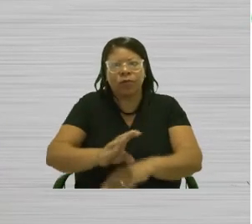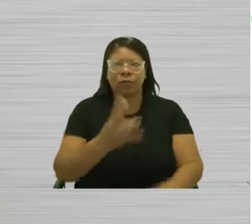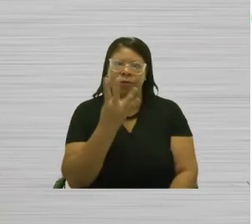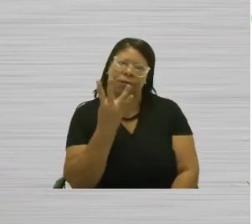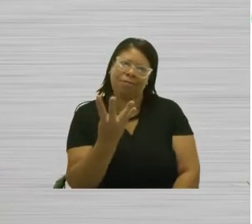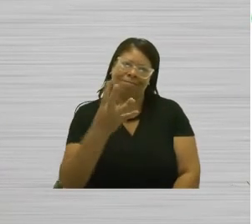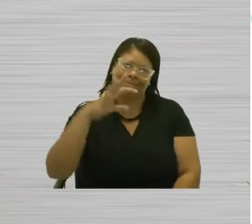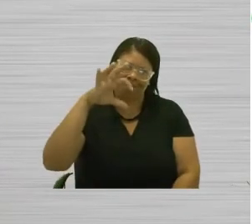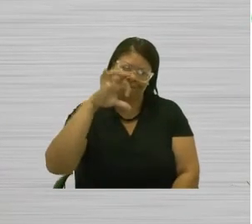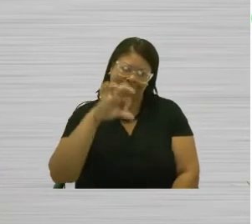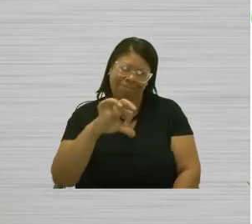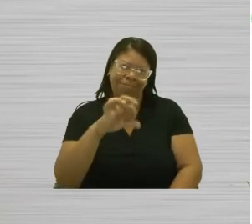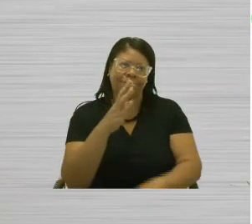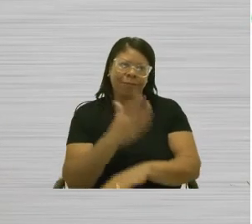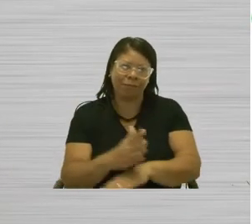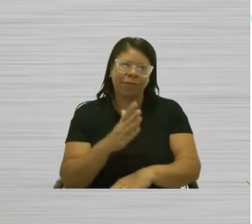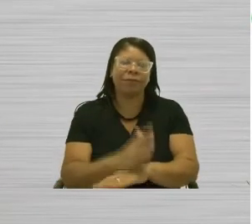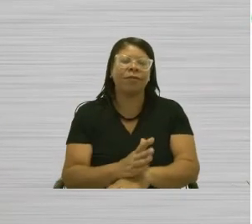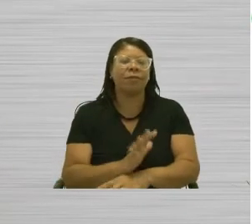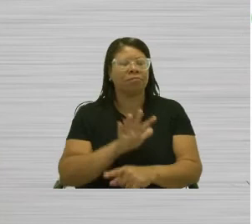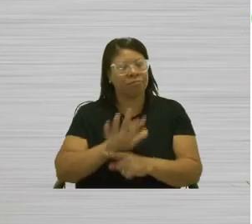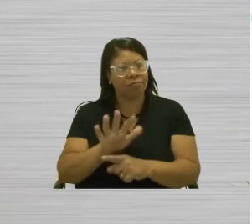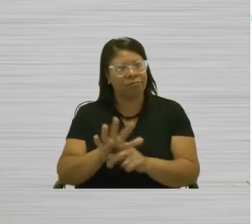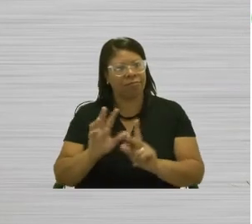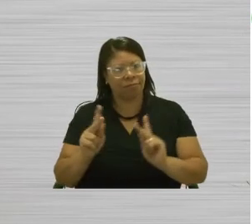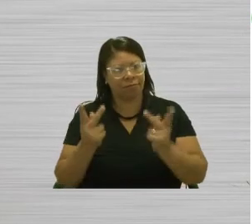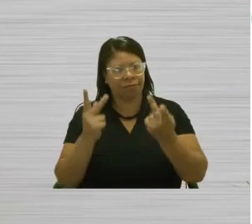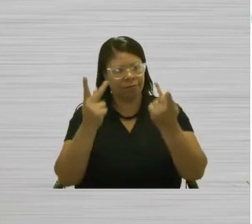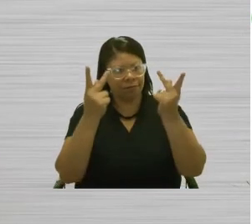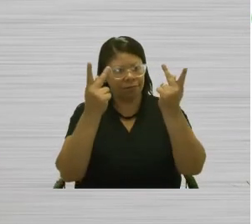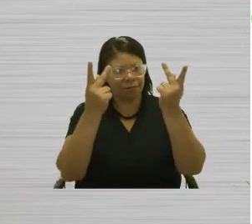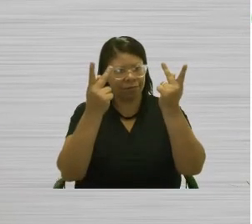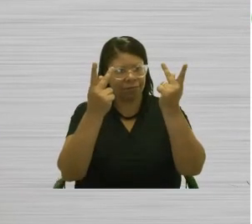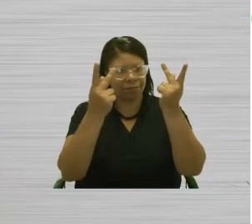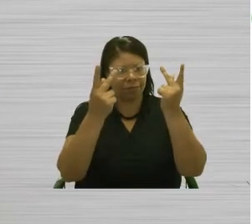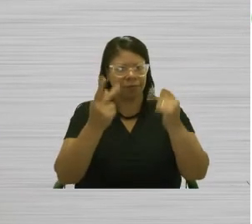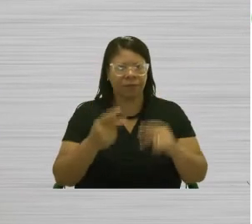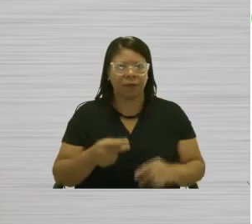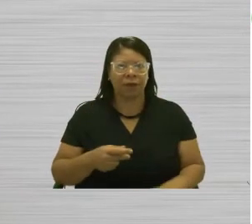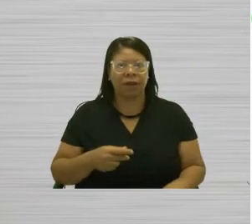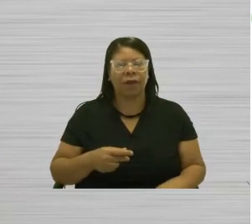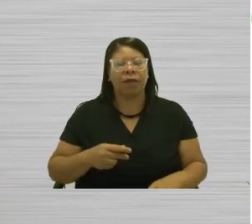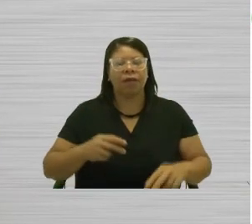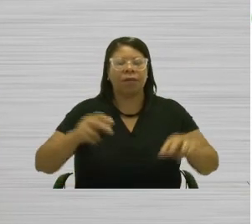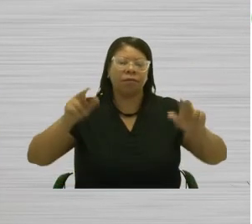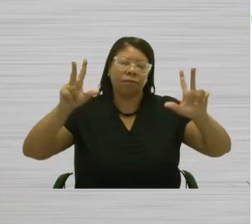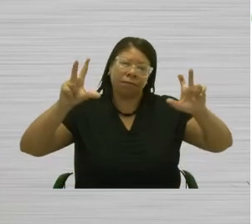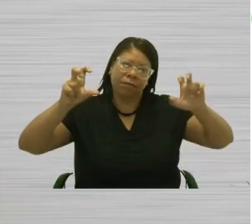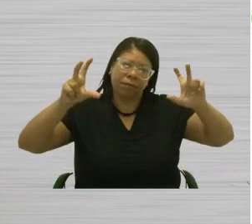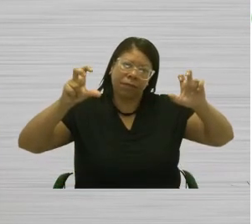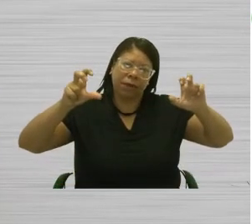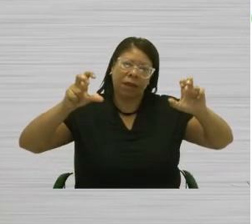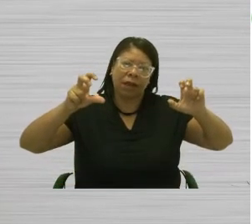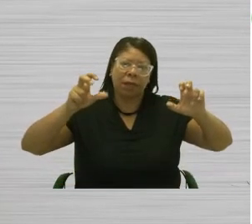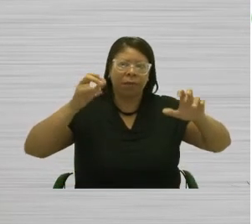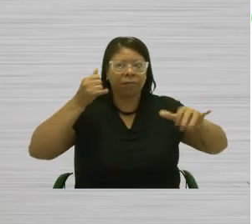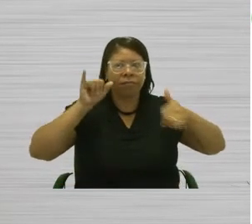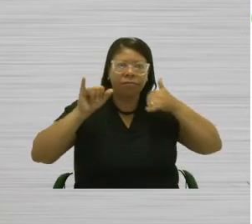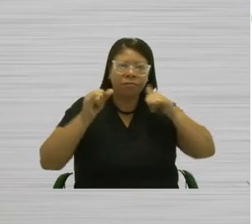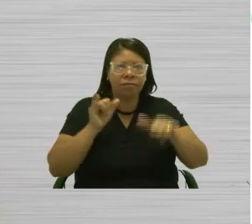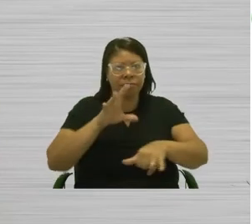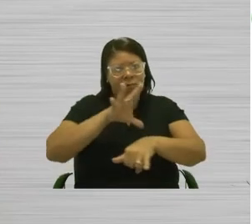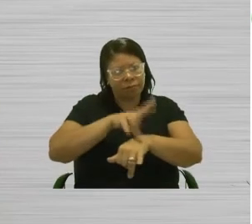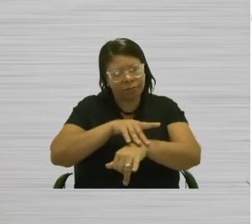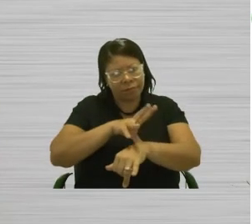vigilância para a nossa rede. Além com os temas de imunização, arbovirose,